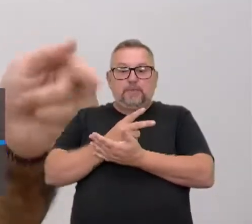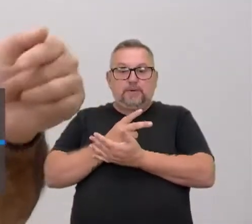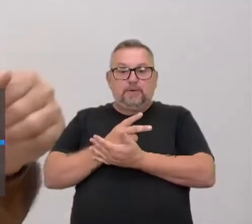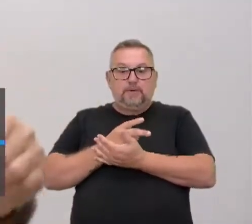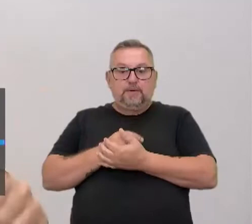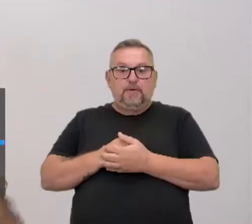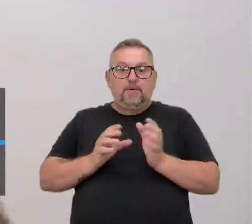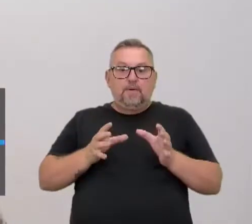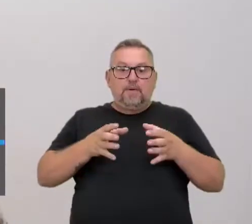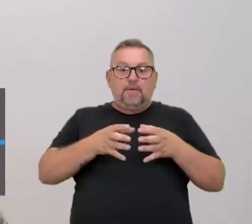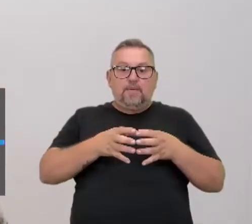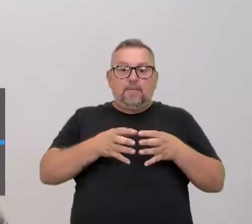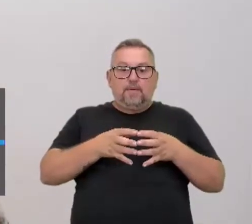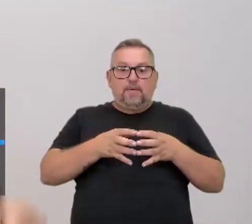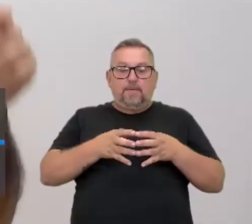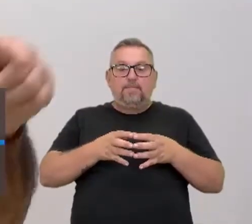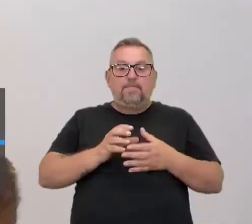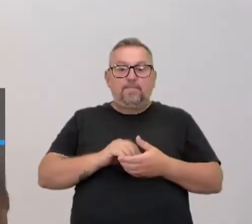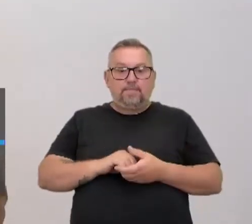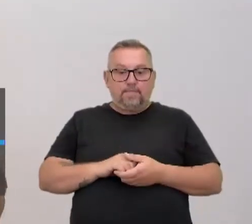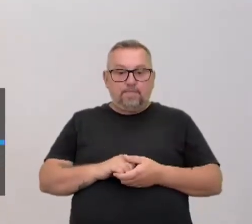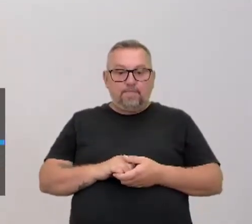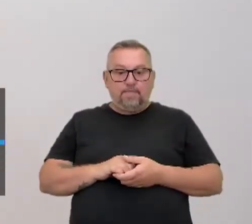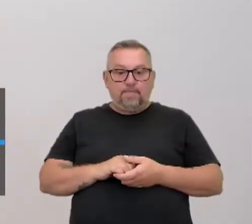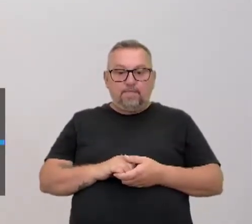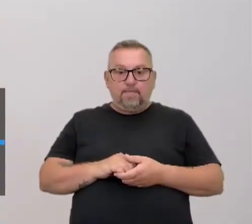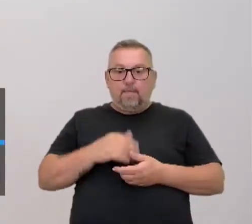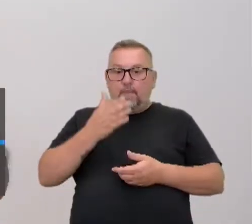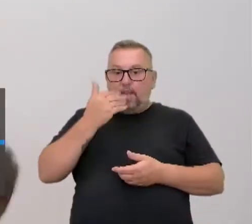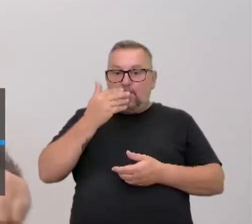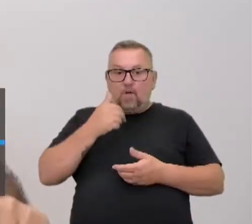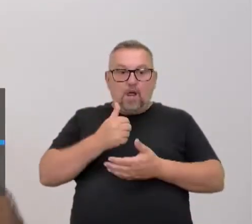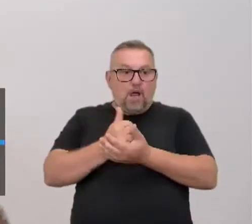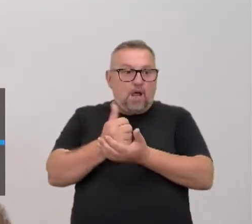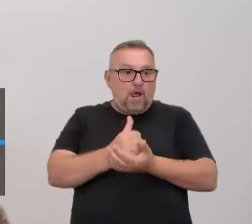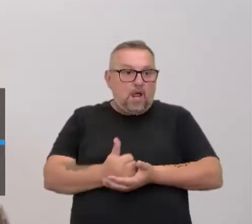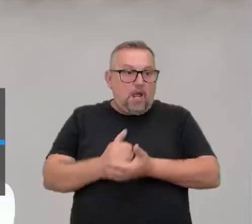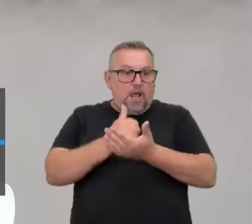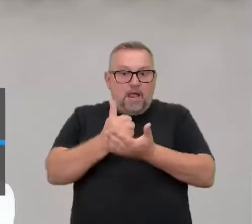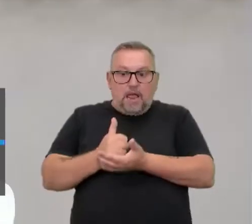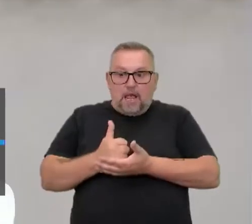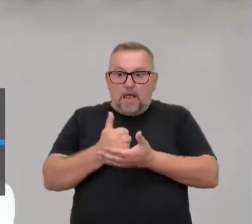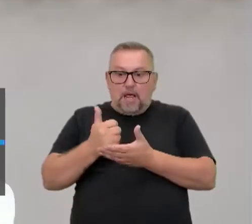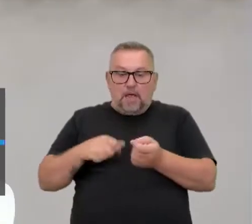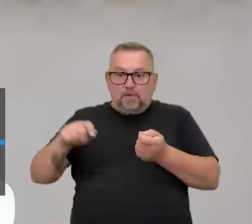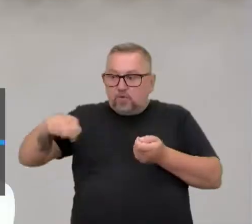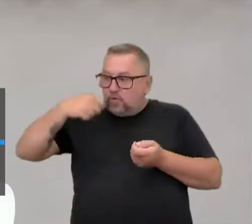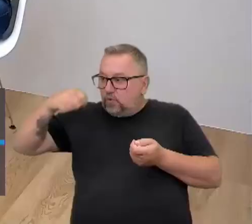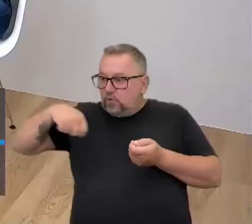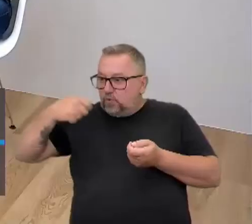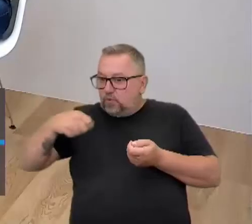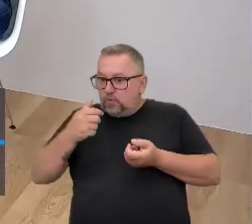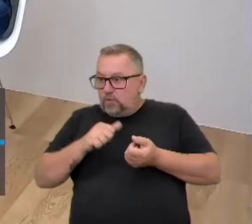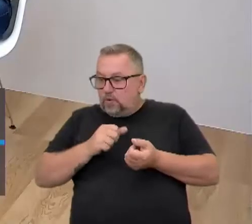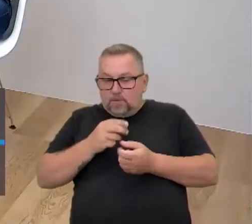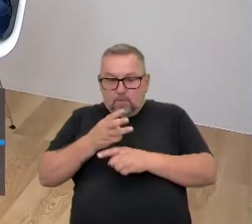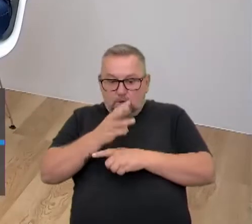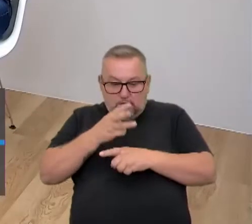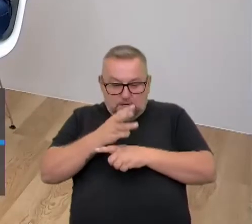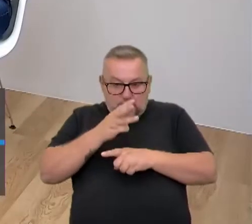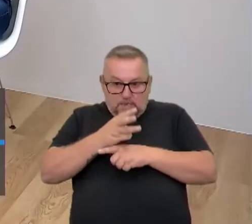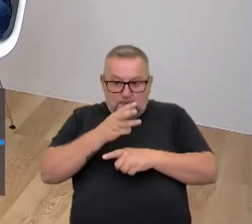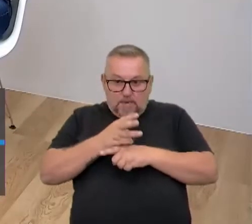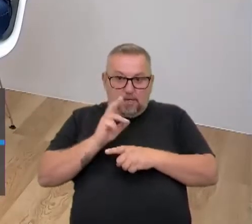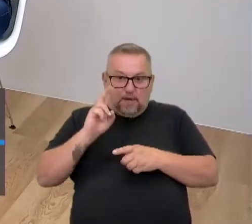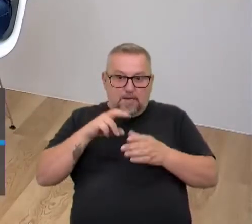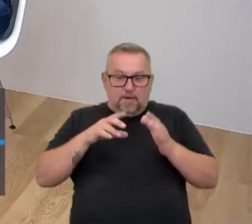de conectividade. Sim. Então eu vou comer jogando game. Exato. Eu vou comer conversando no WhatsApp. Sim, olhando as